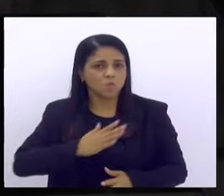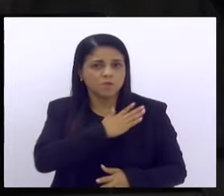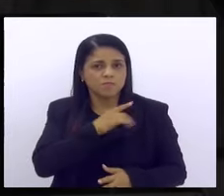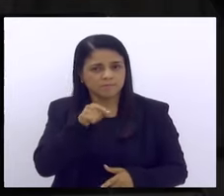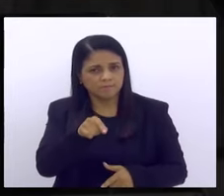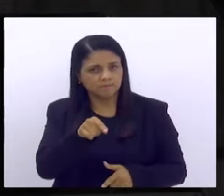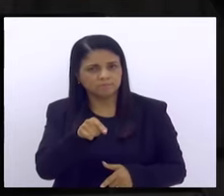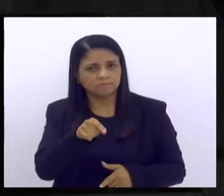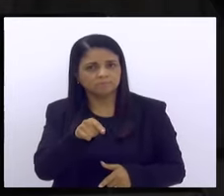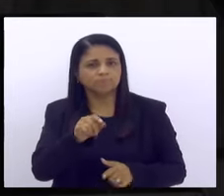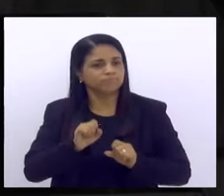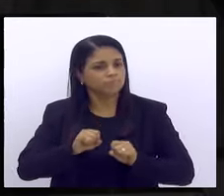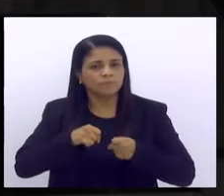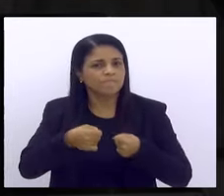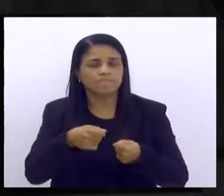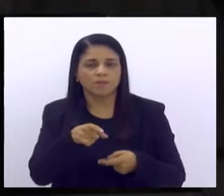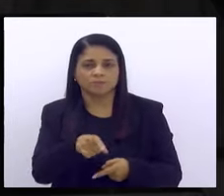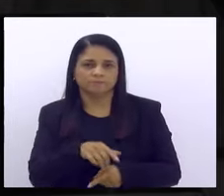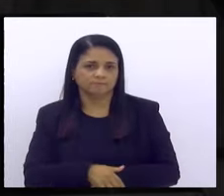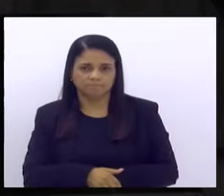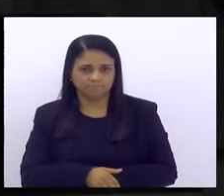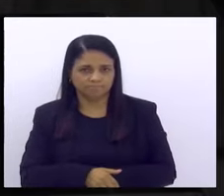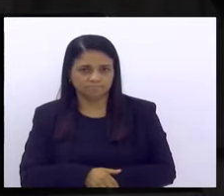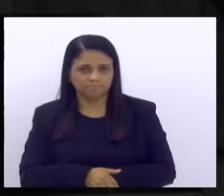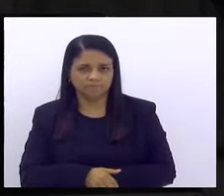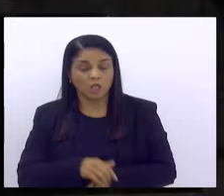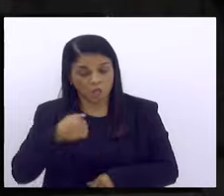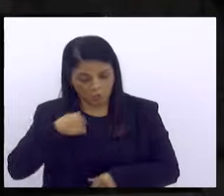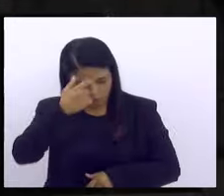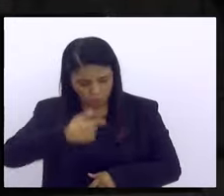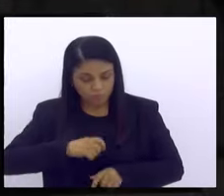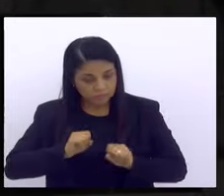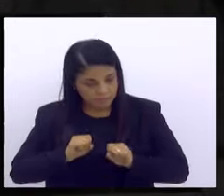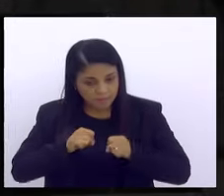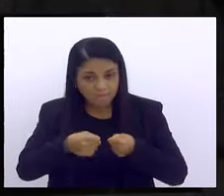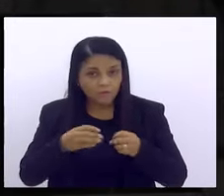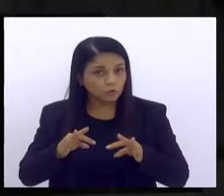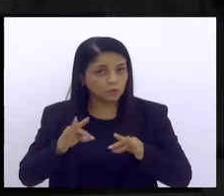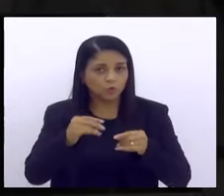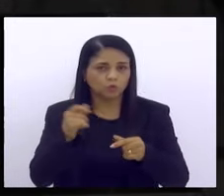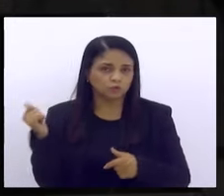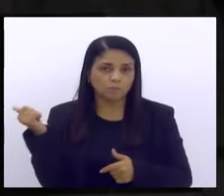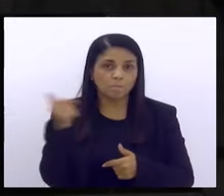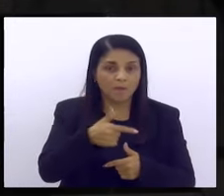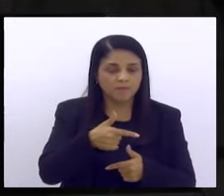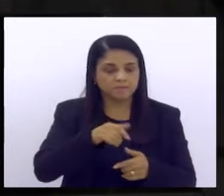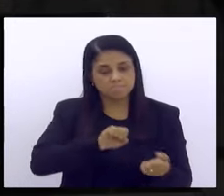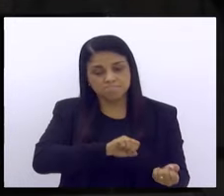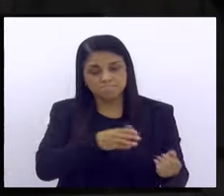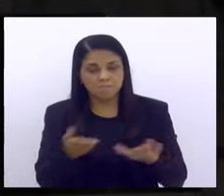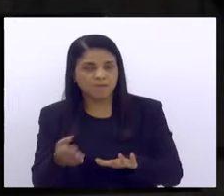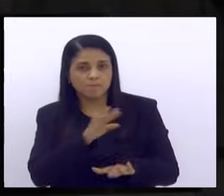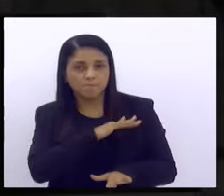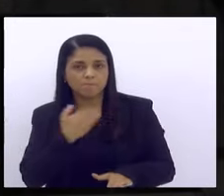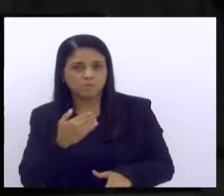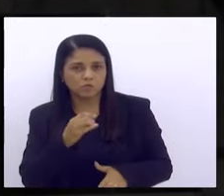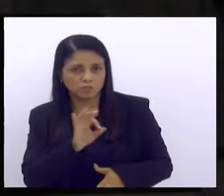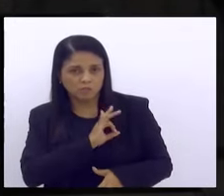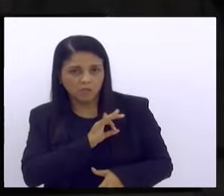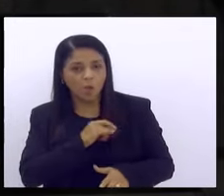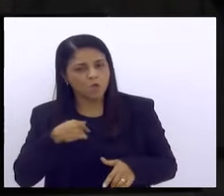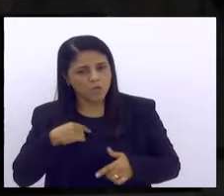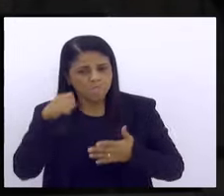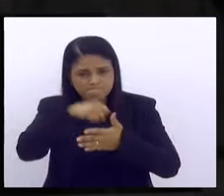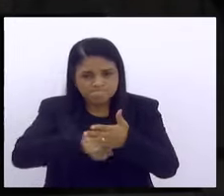vocês na ponta lá e não defende vocês. Defendo vocês aqui mais do que quando mata um policial, põe numa favela. Estamos aqui